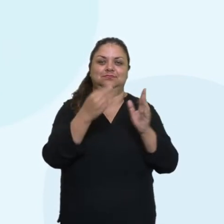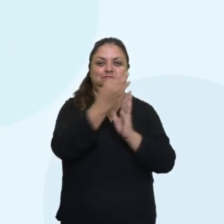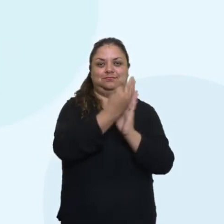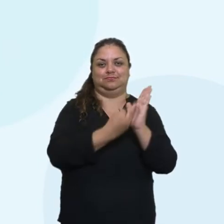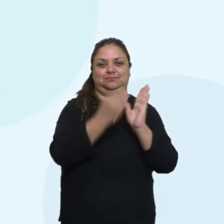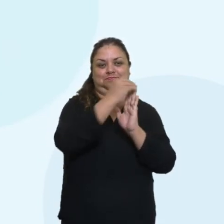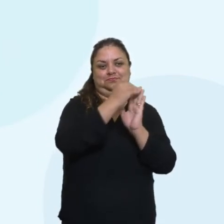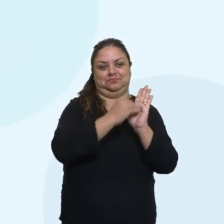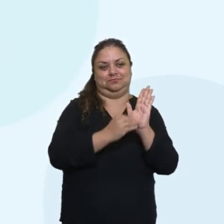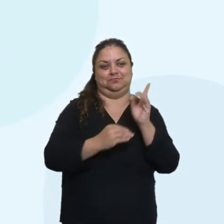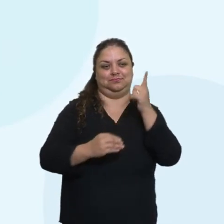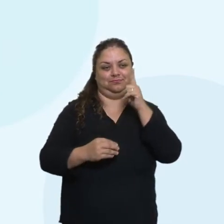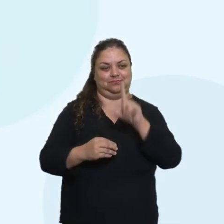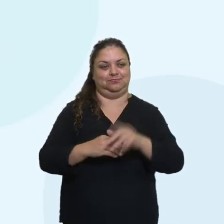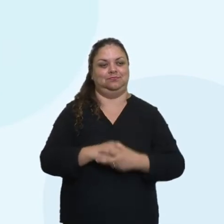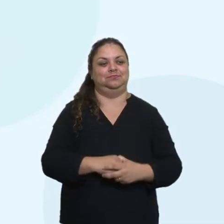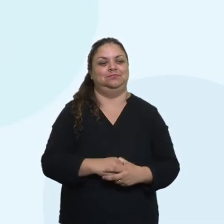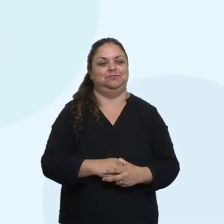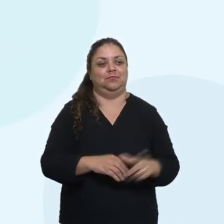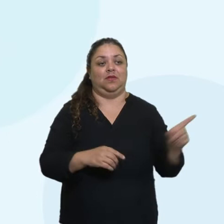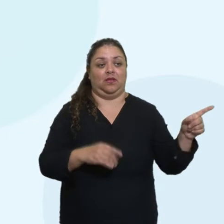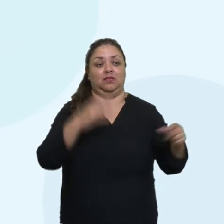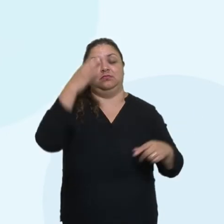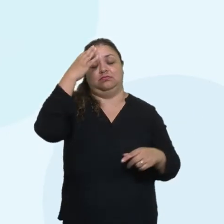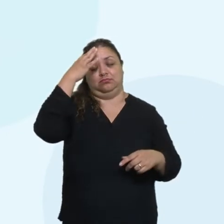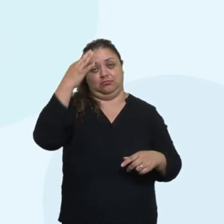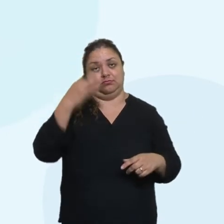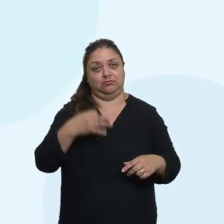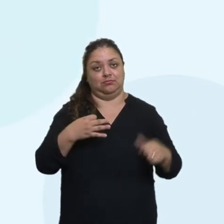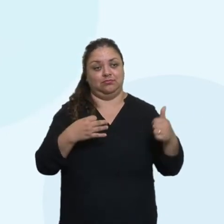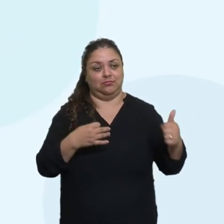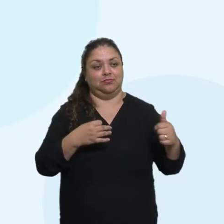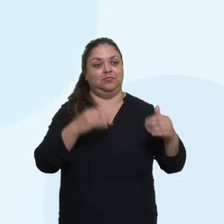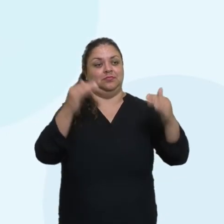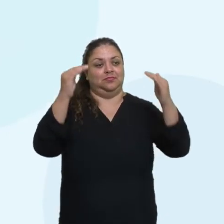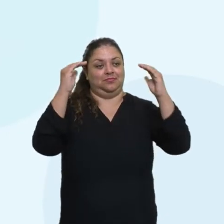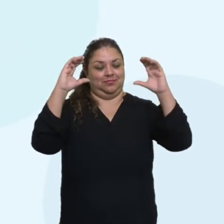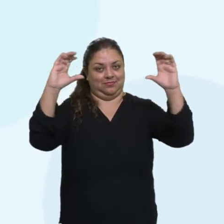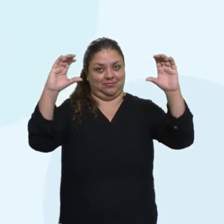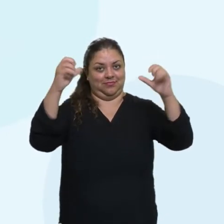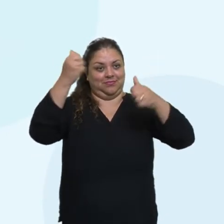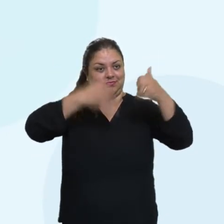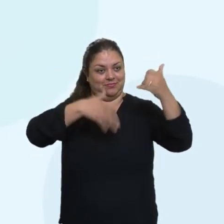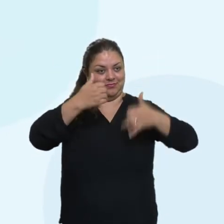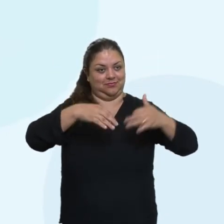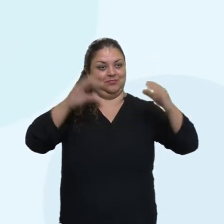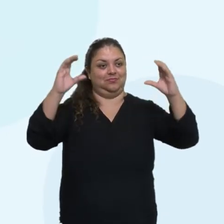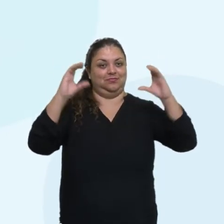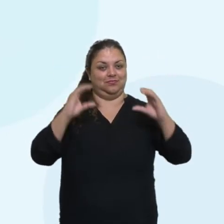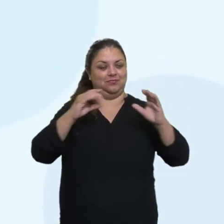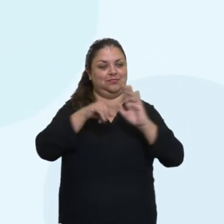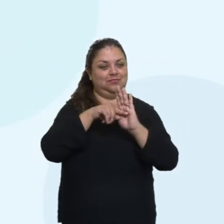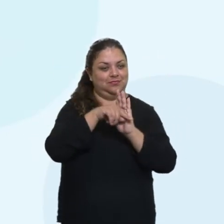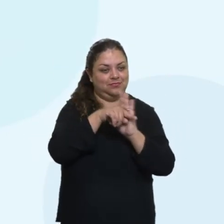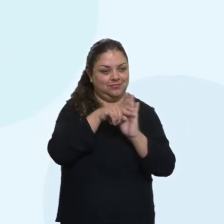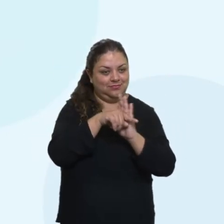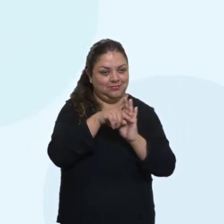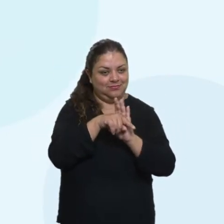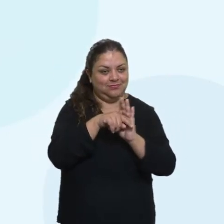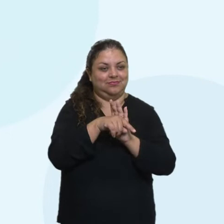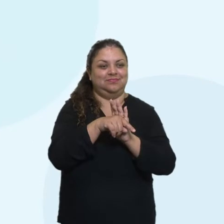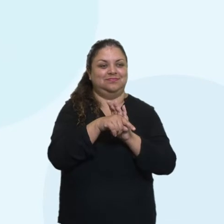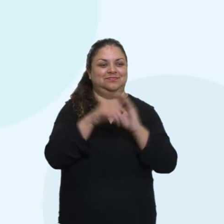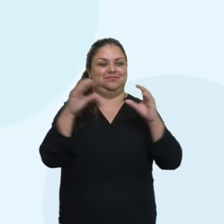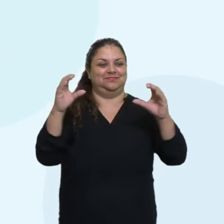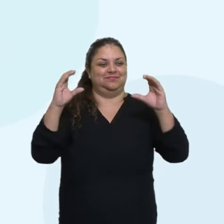depois que o aluno né entendeu né explica os seus recursos Analisa por exemplo